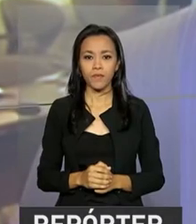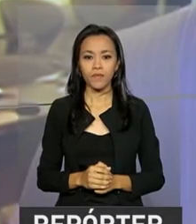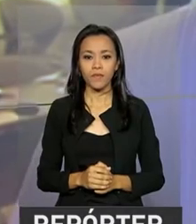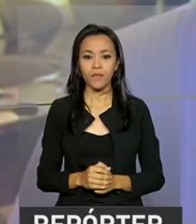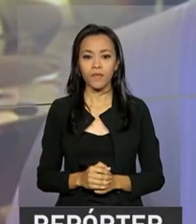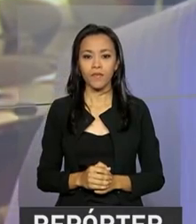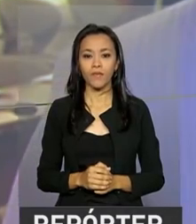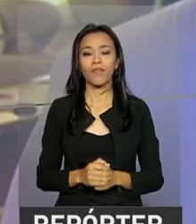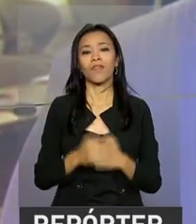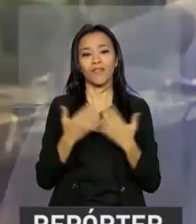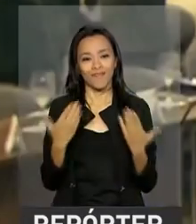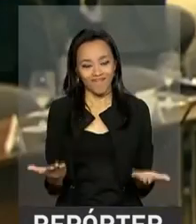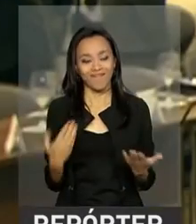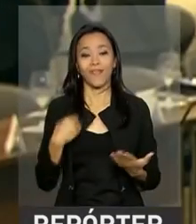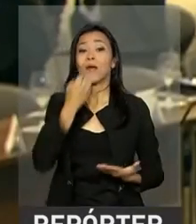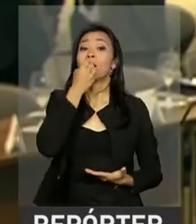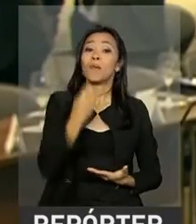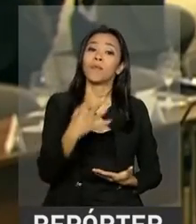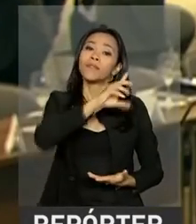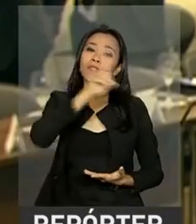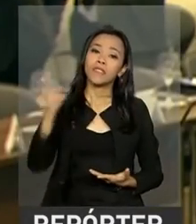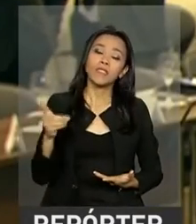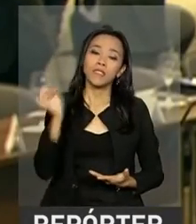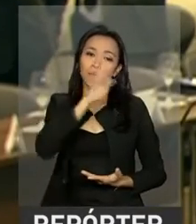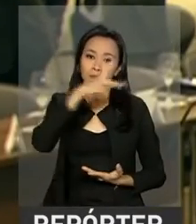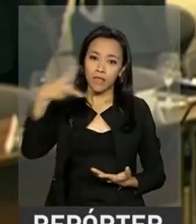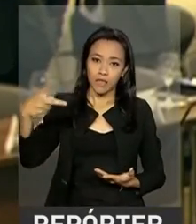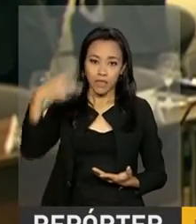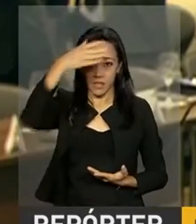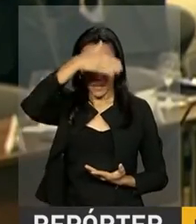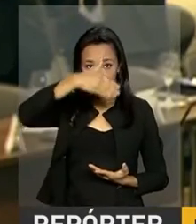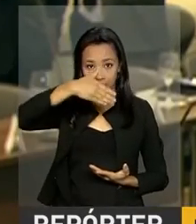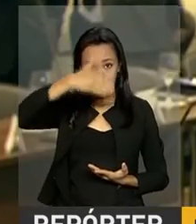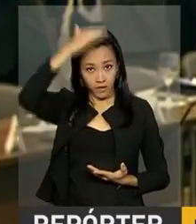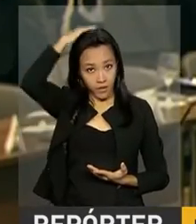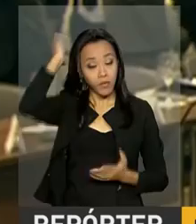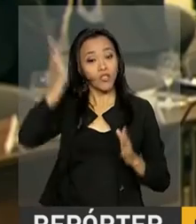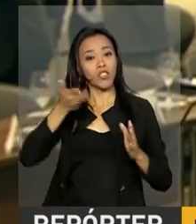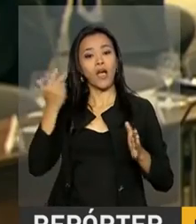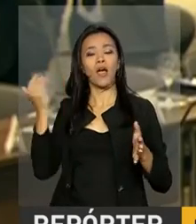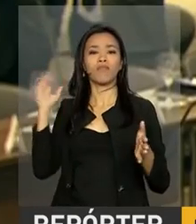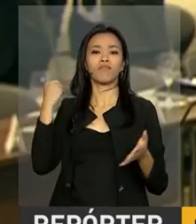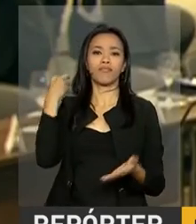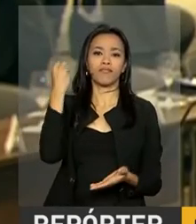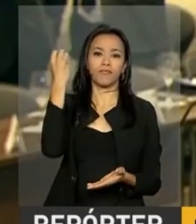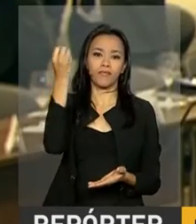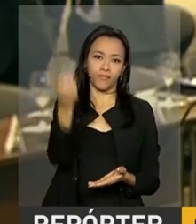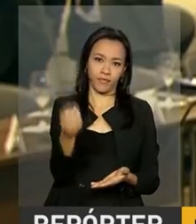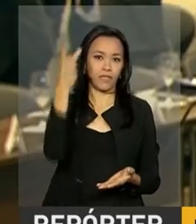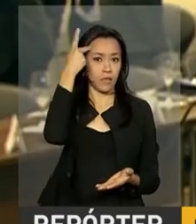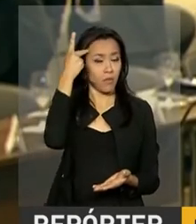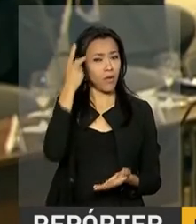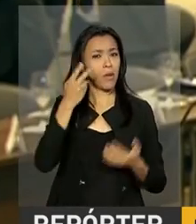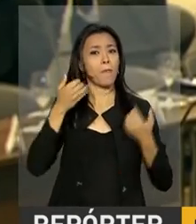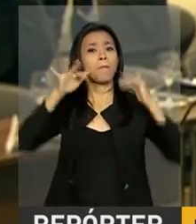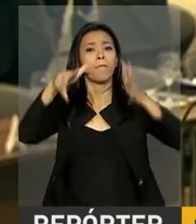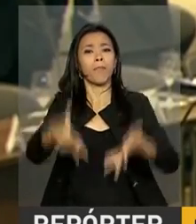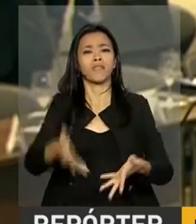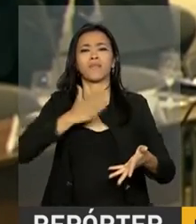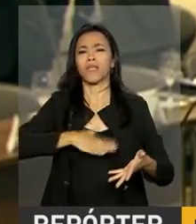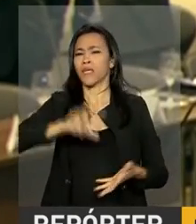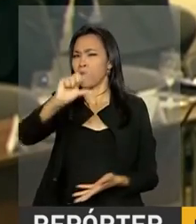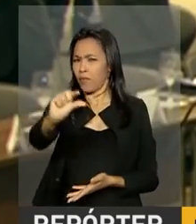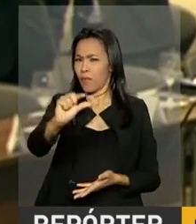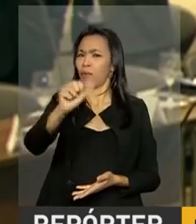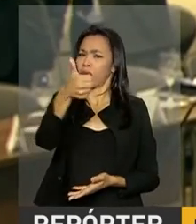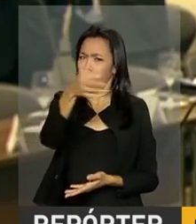além do bom dia o presidente michel temer já está a caminho aqui de são paulo onde participa daqui a pouco às 10 horas da manhã a partir das